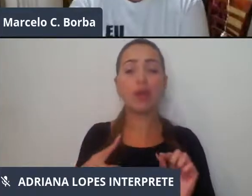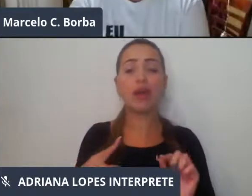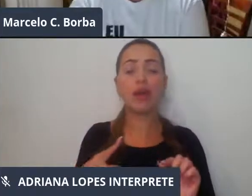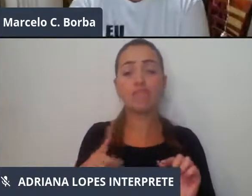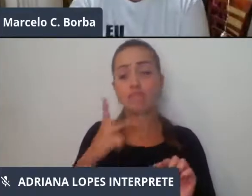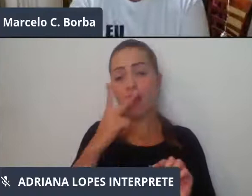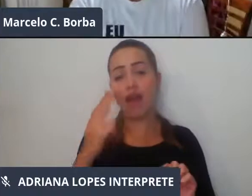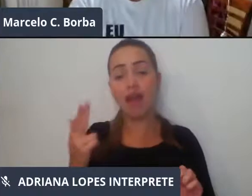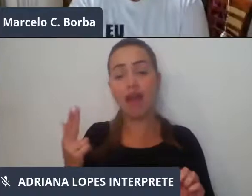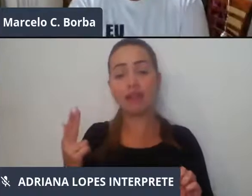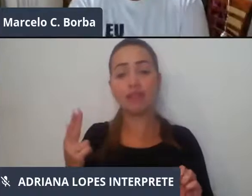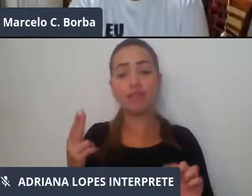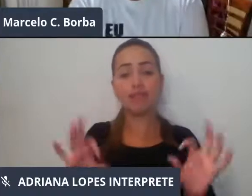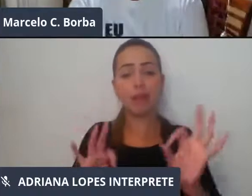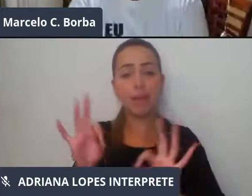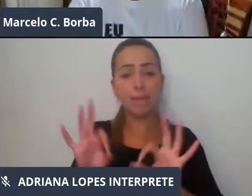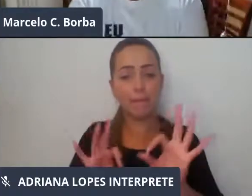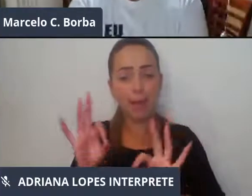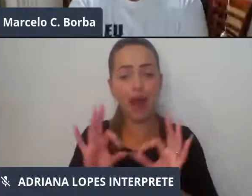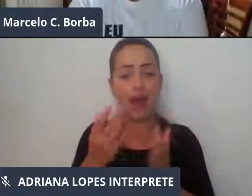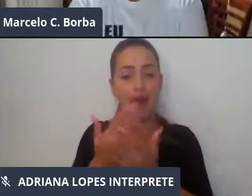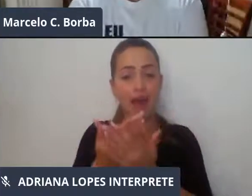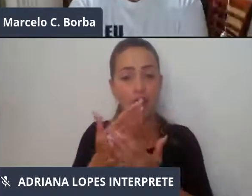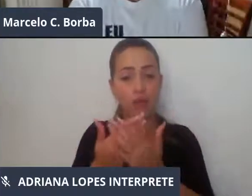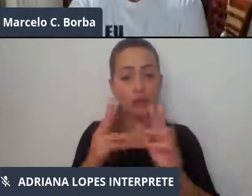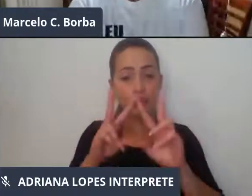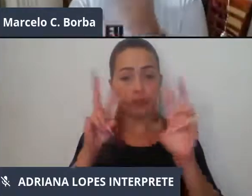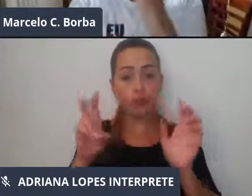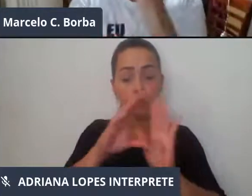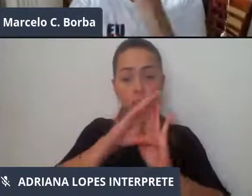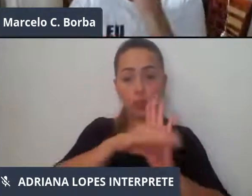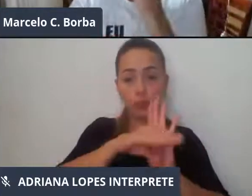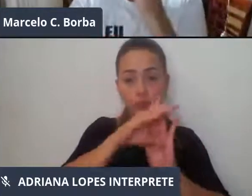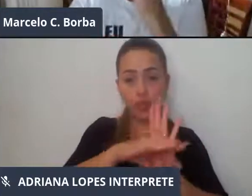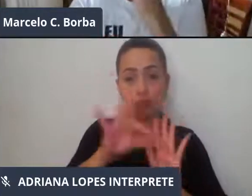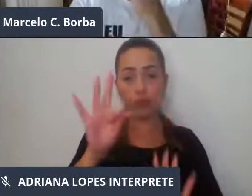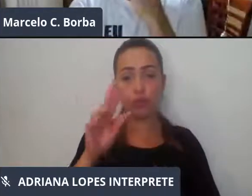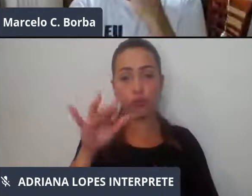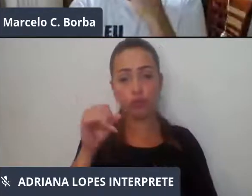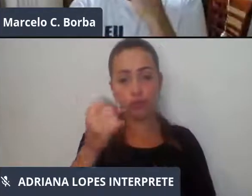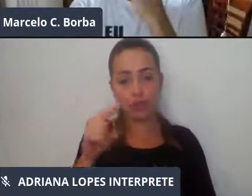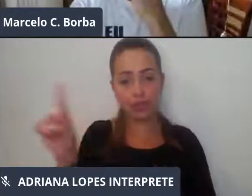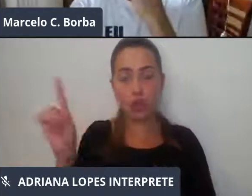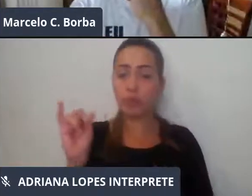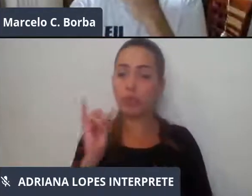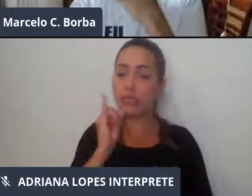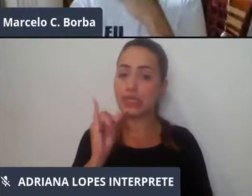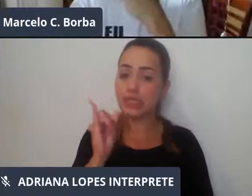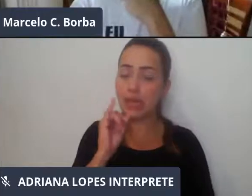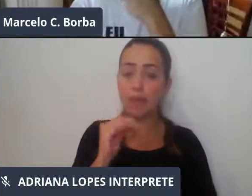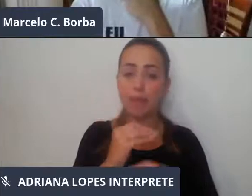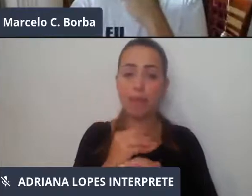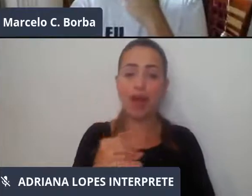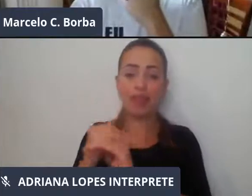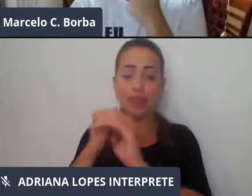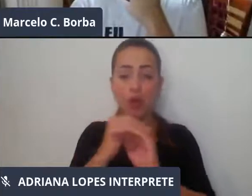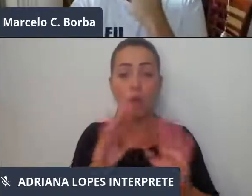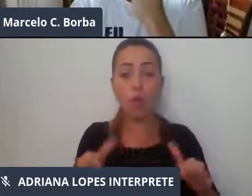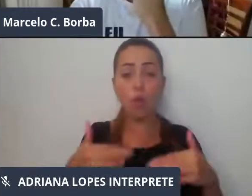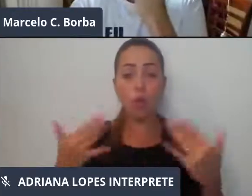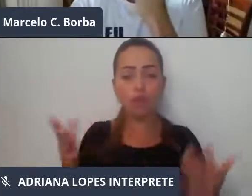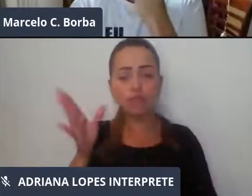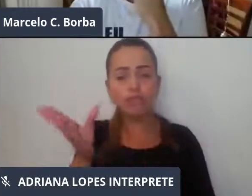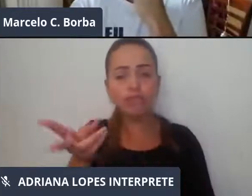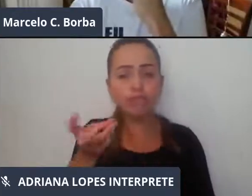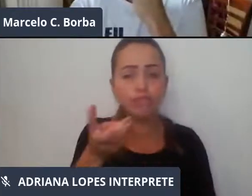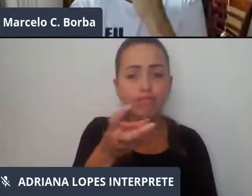acabam preparando uma aula sobre o conceito de função, por exemplo, sobre padrões e regularidades, e quando eles observam os